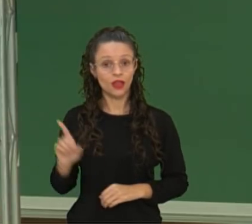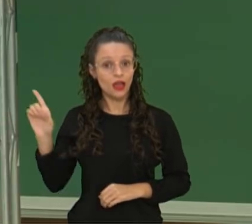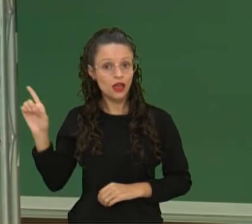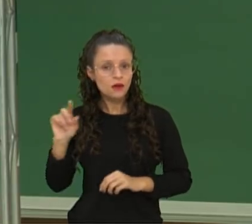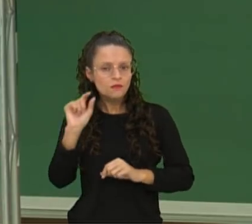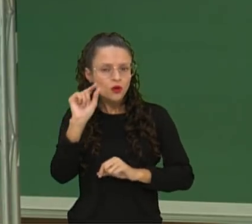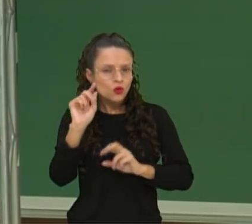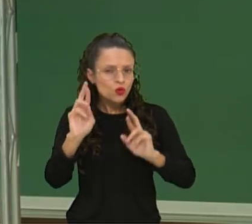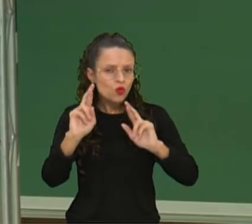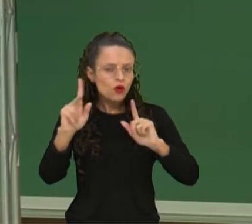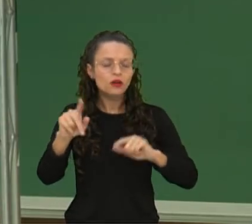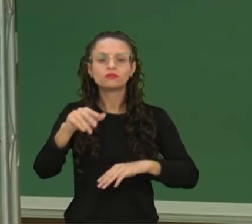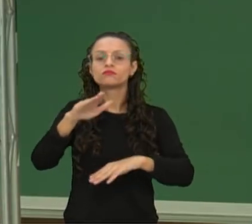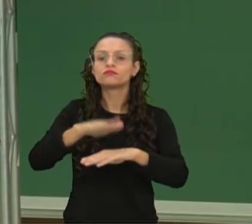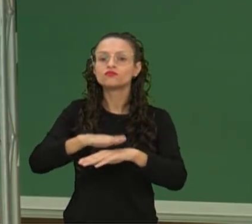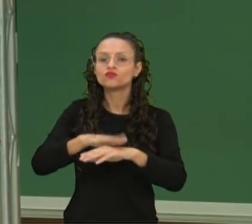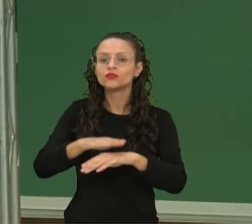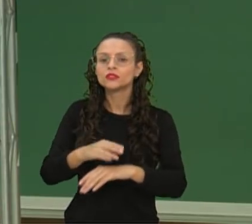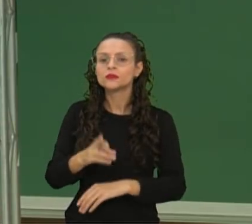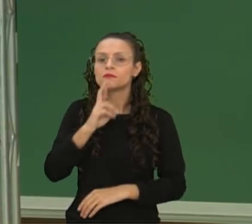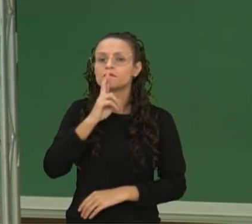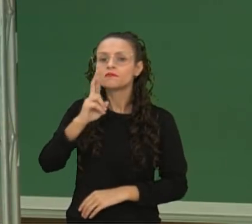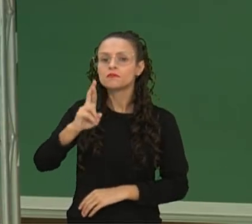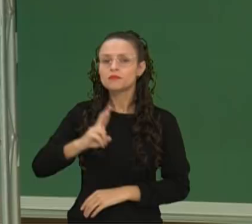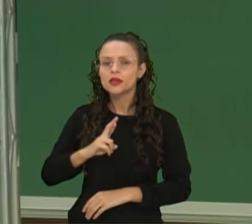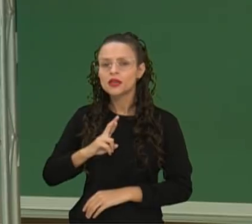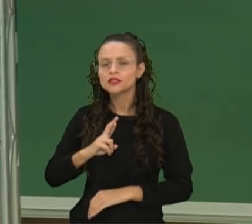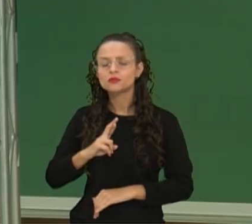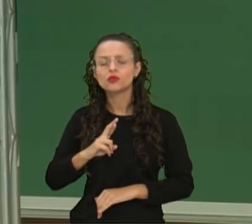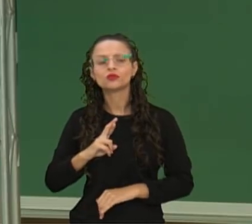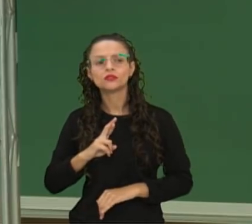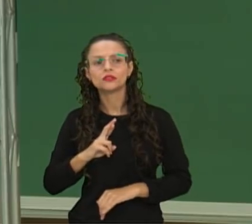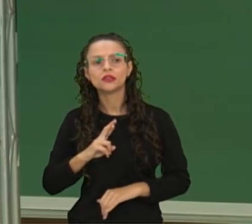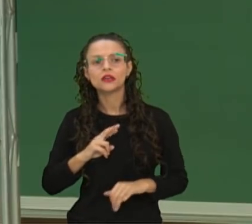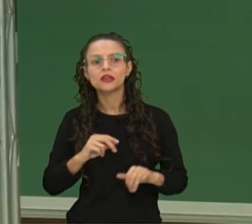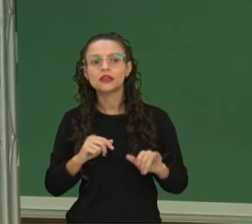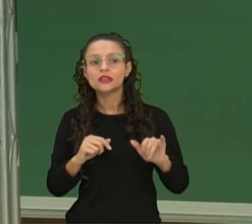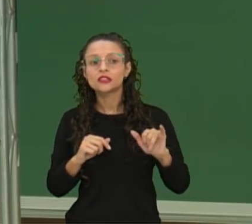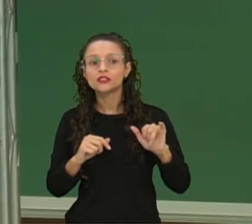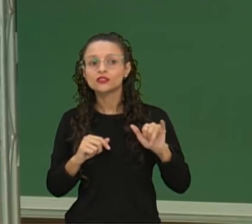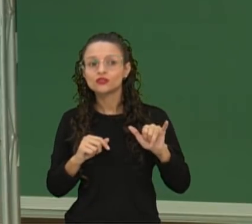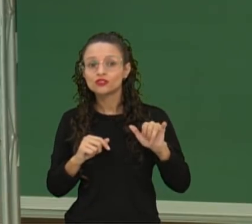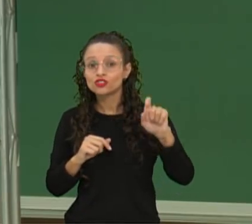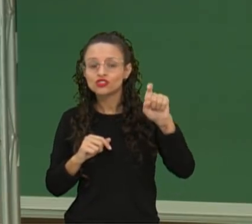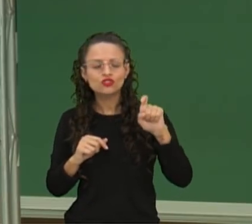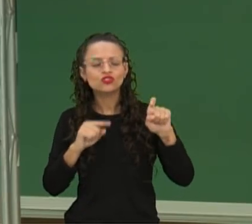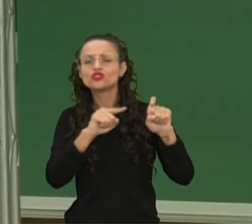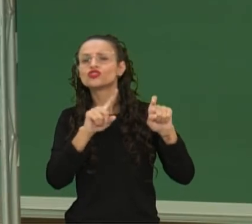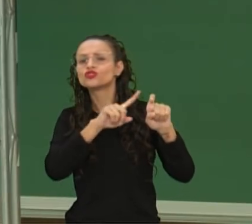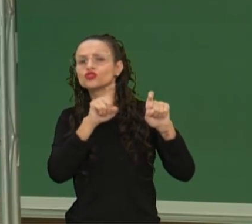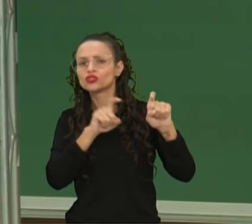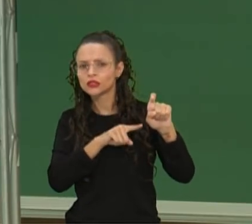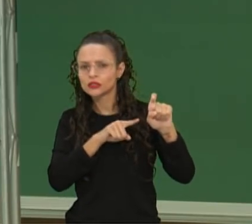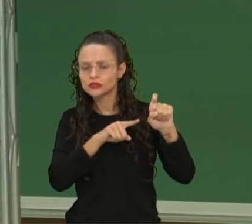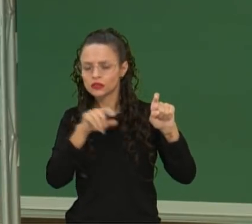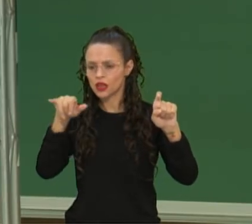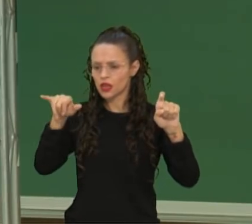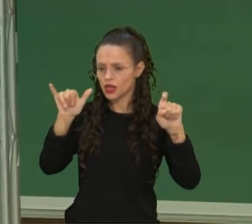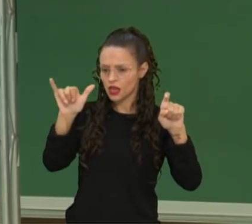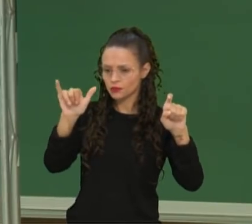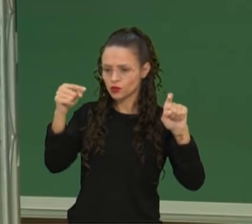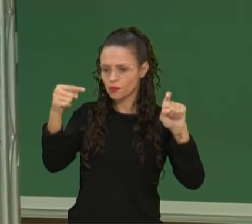diferente. Agora eu quero que você me diga qual é o valor de x para que o y seja menos 15. Pense num número que trocado no